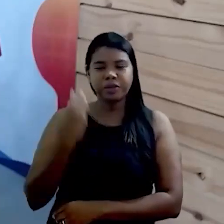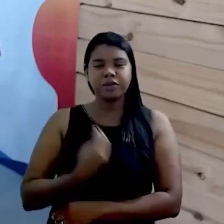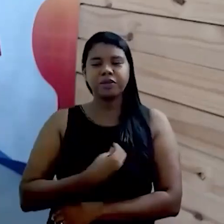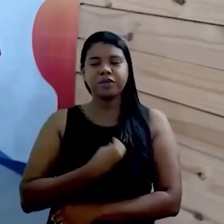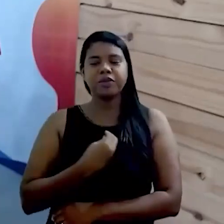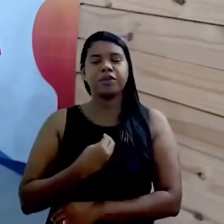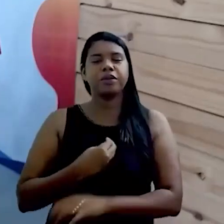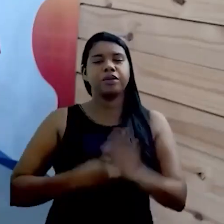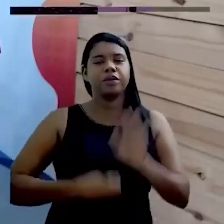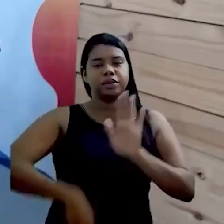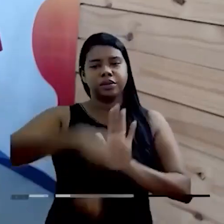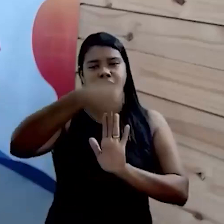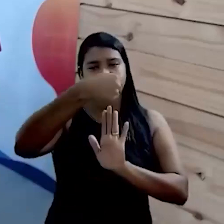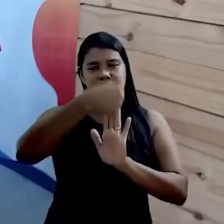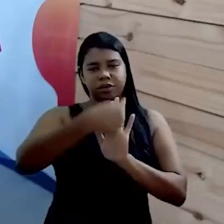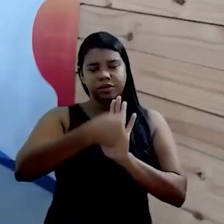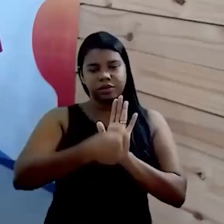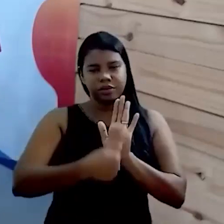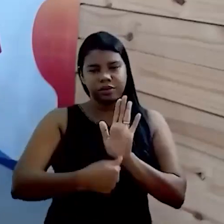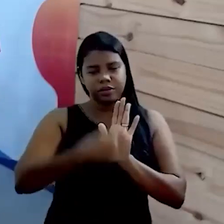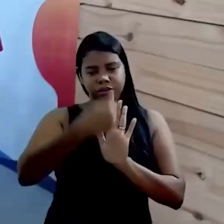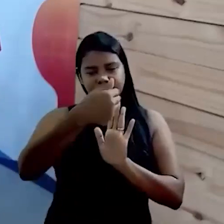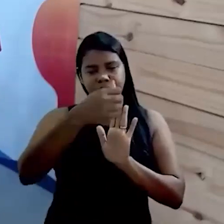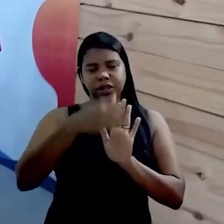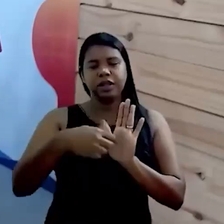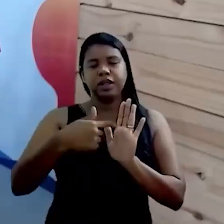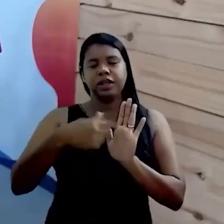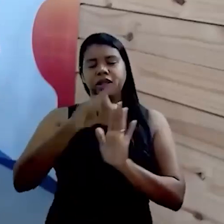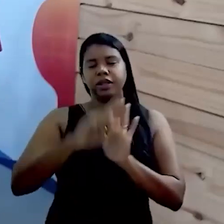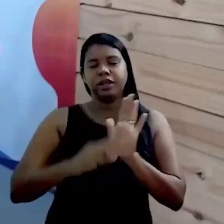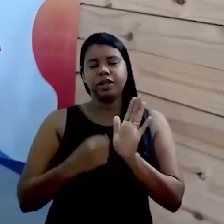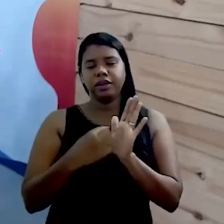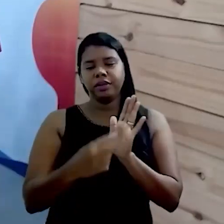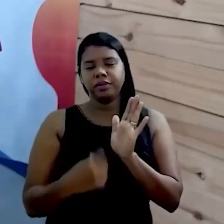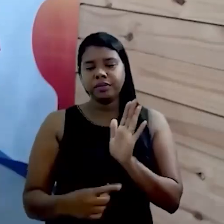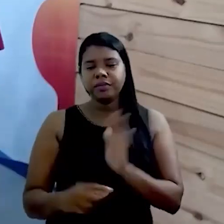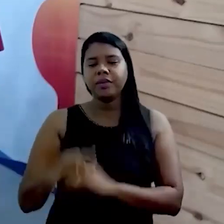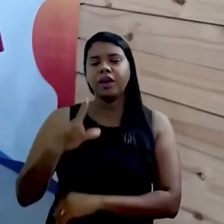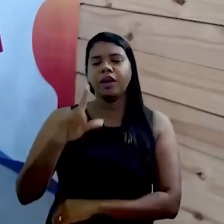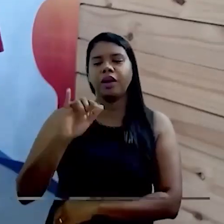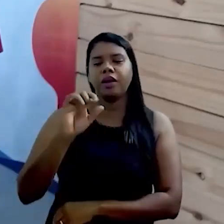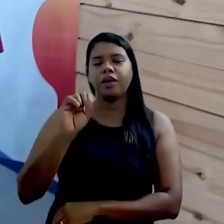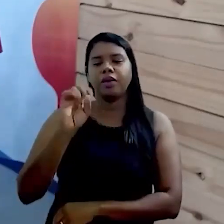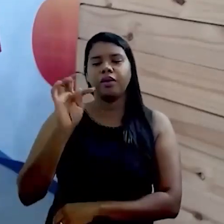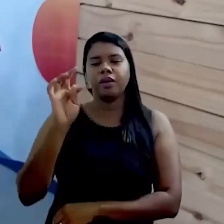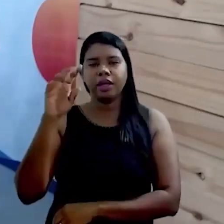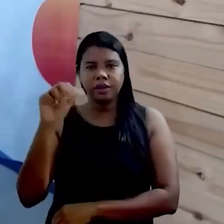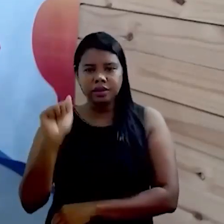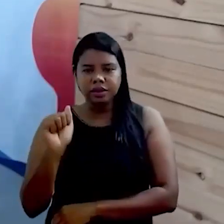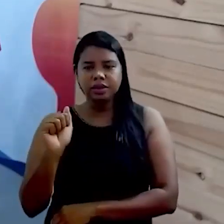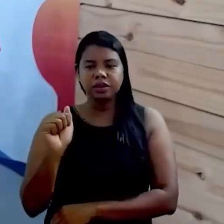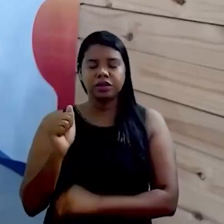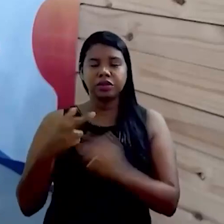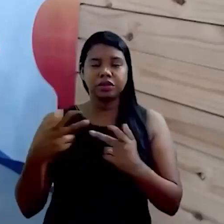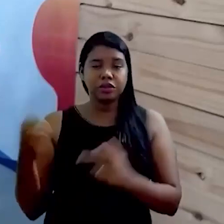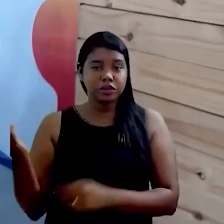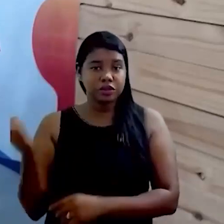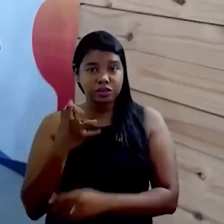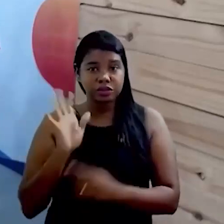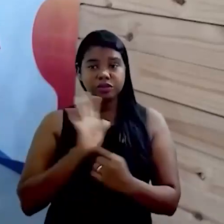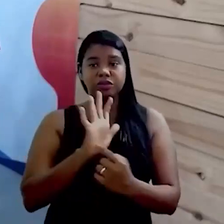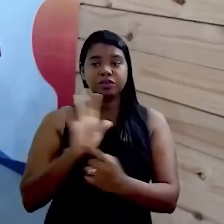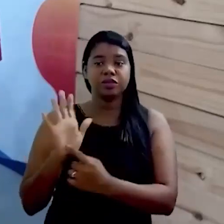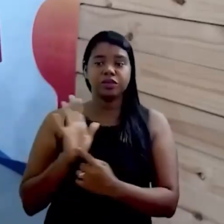pegar um relatório, né, que se chama, de uma empresa chamada Euromonitor. Então, todo ano eles lançam um relatório das tendências, principais